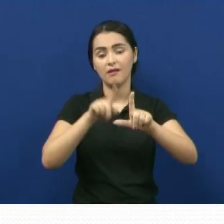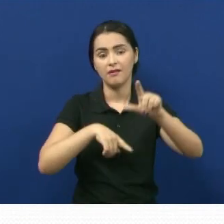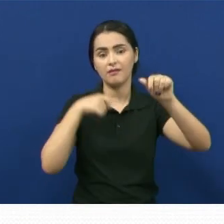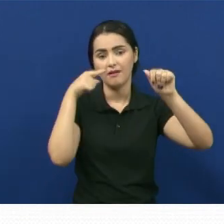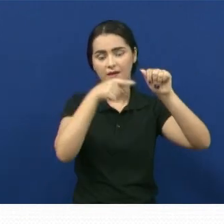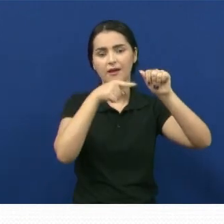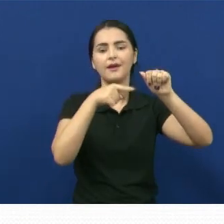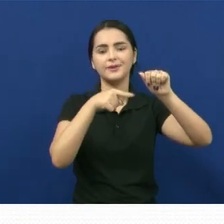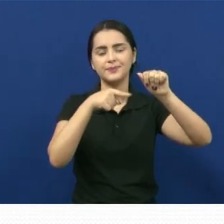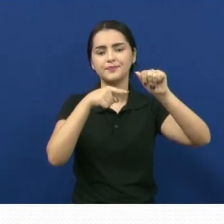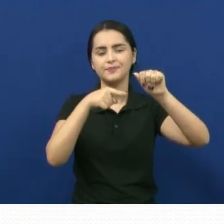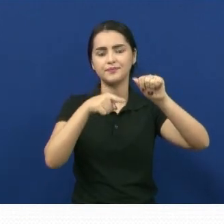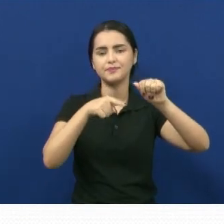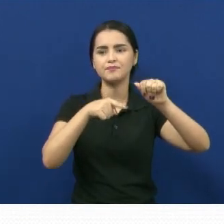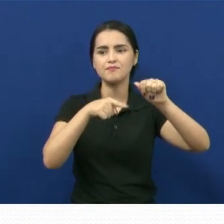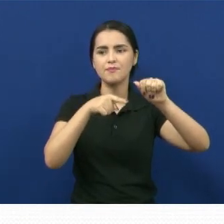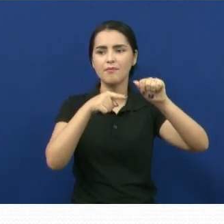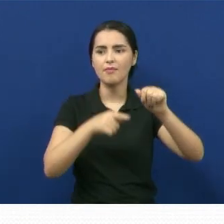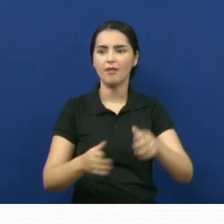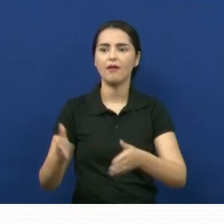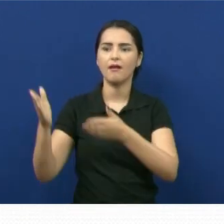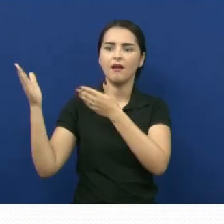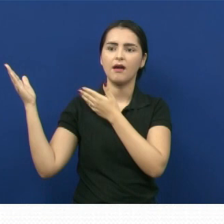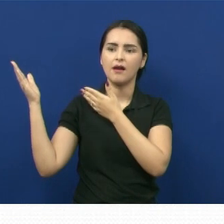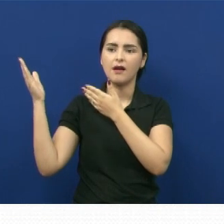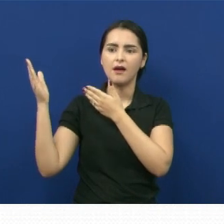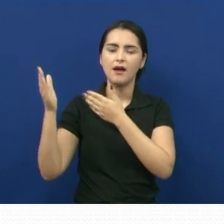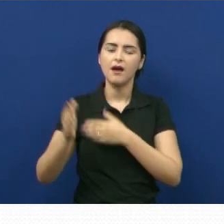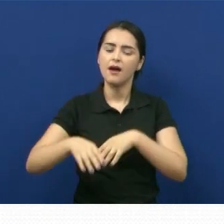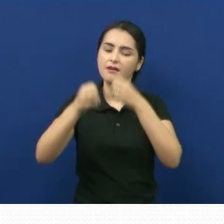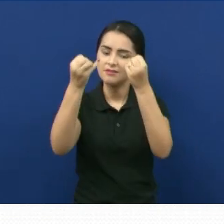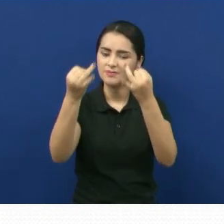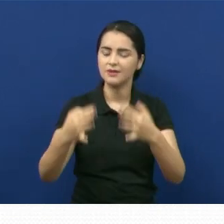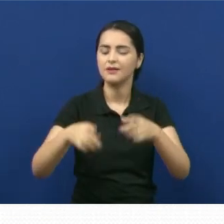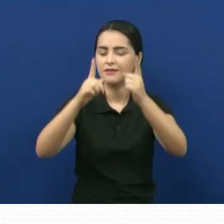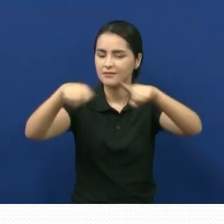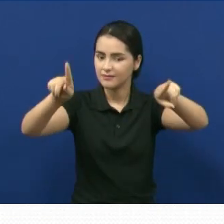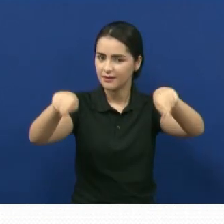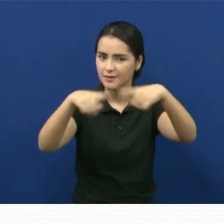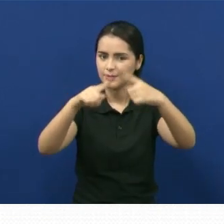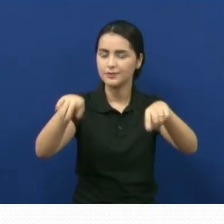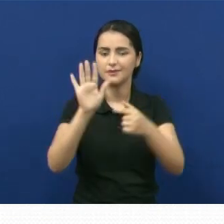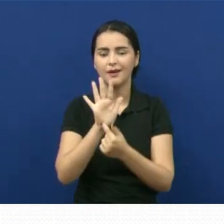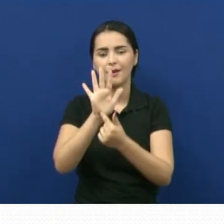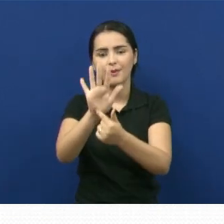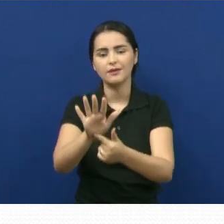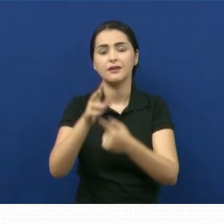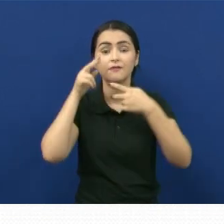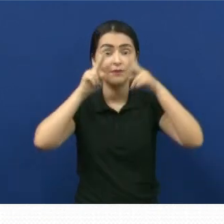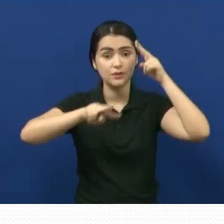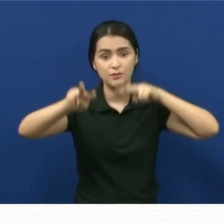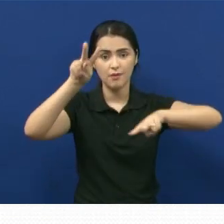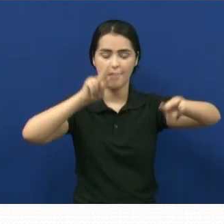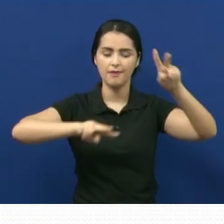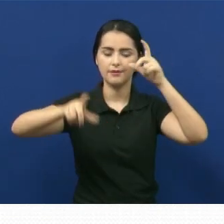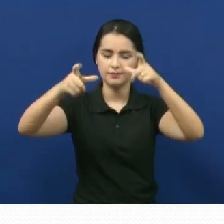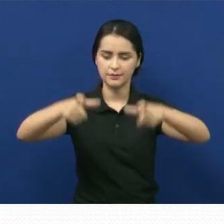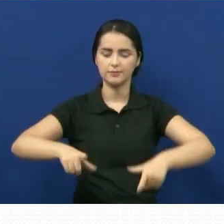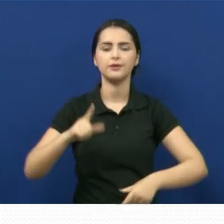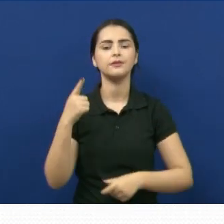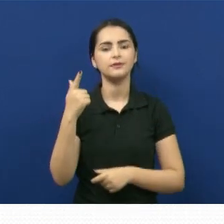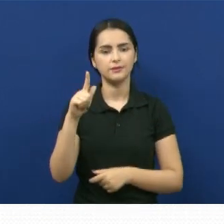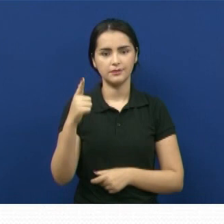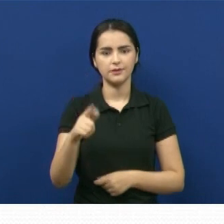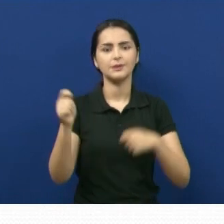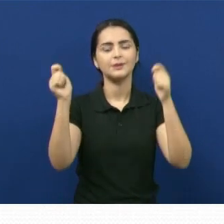Alternativa A cartografia. O trecho da música citada mostra aspectos visuais do espaço geográfico